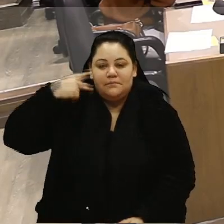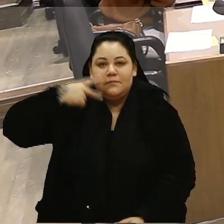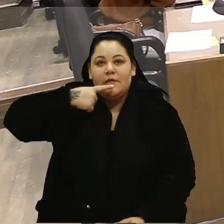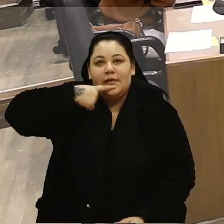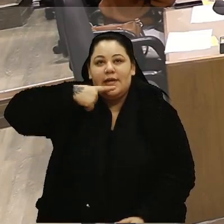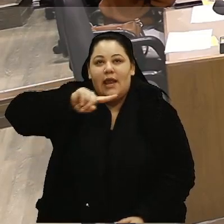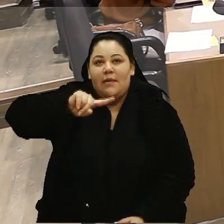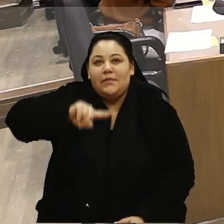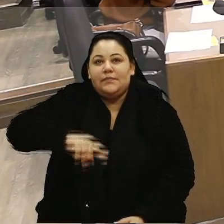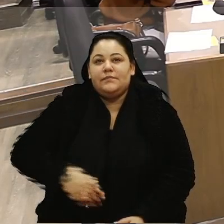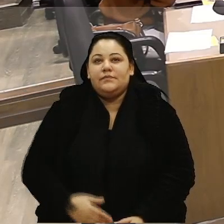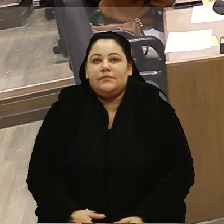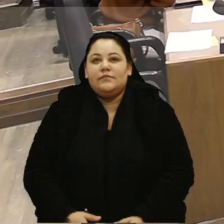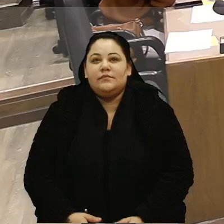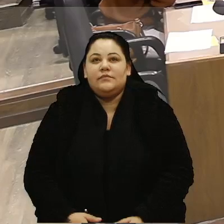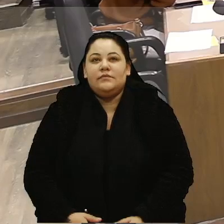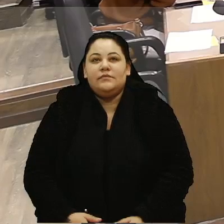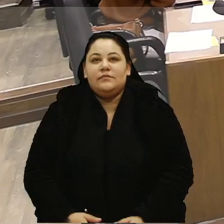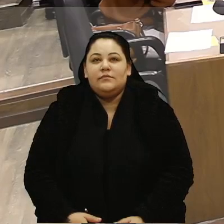Carbim.